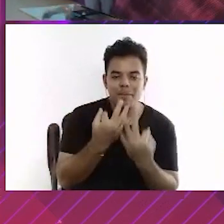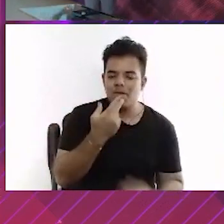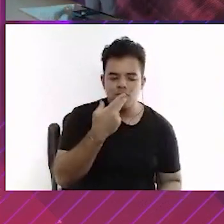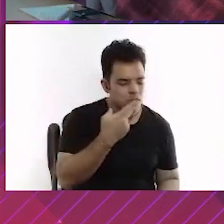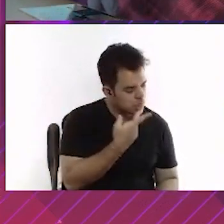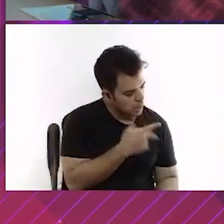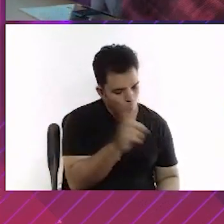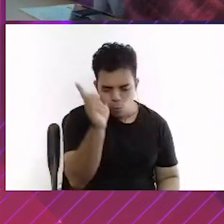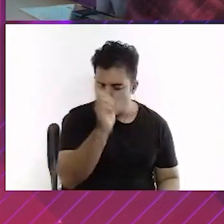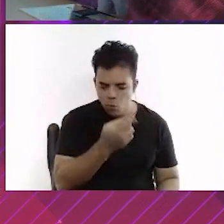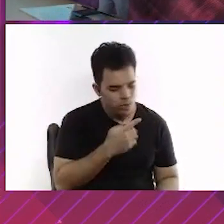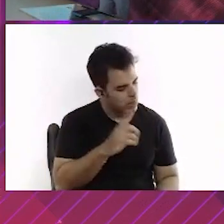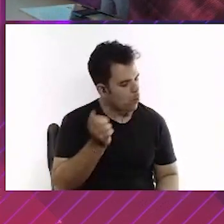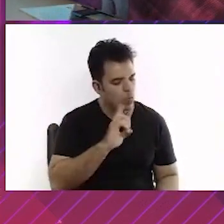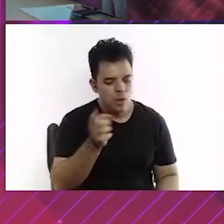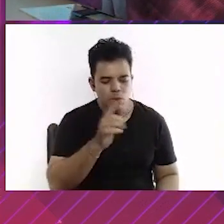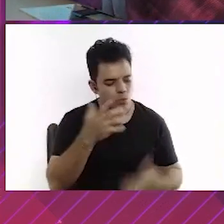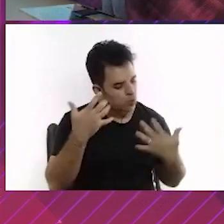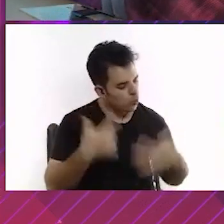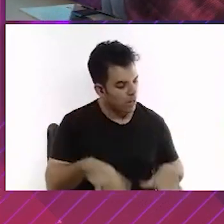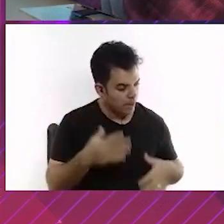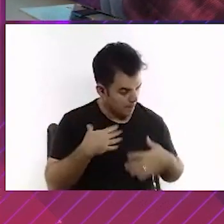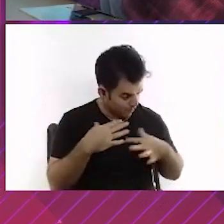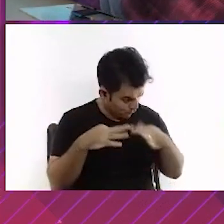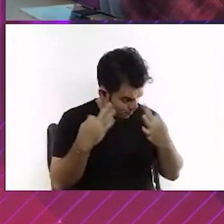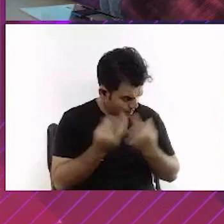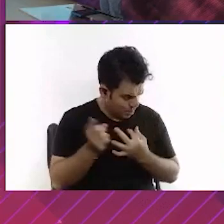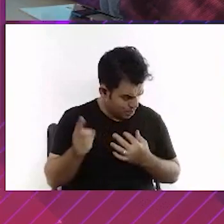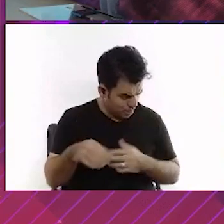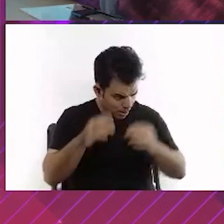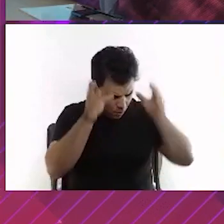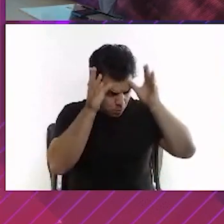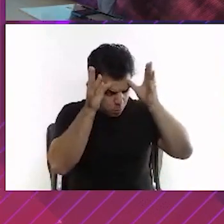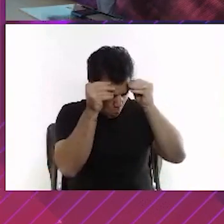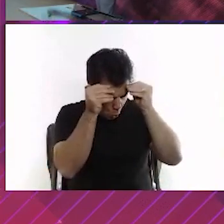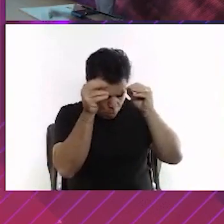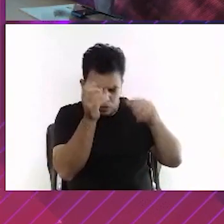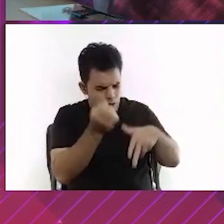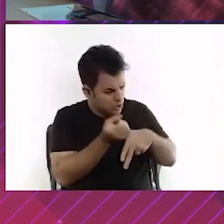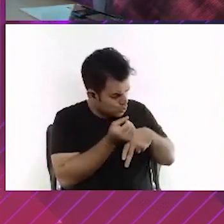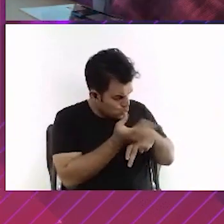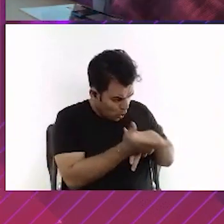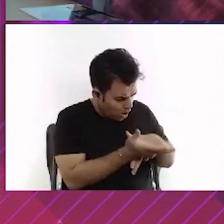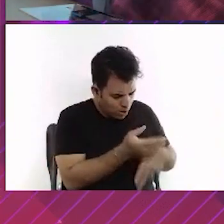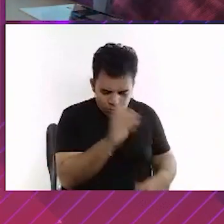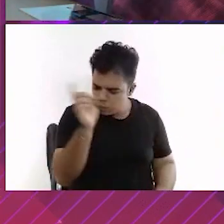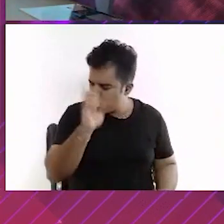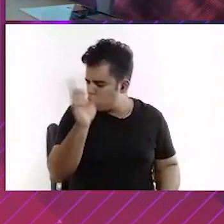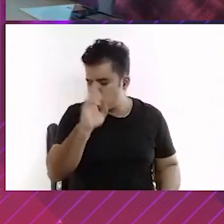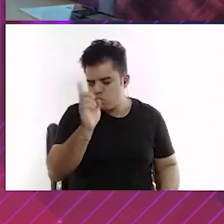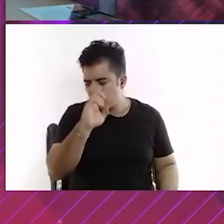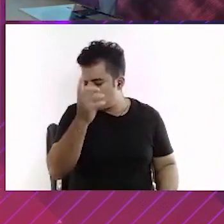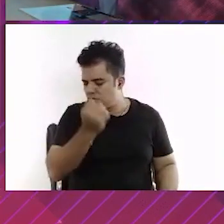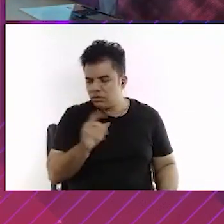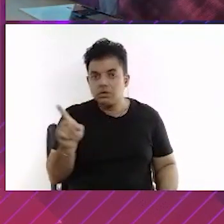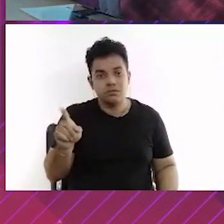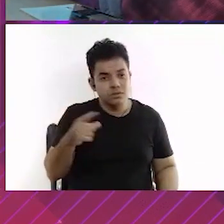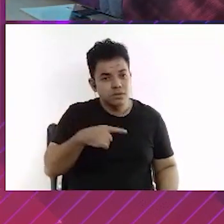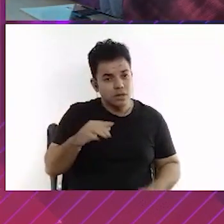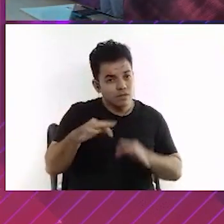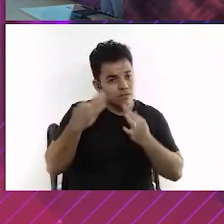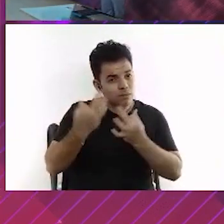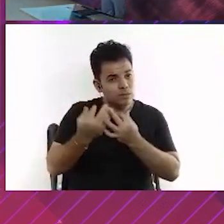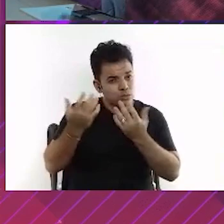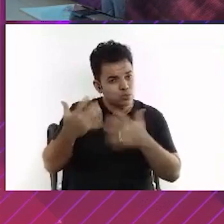a doação de órgãos de seus familiares para poder... fizeram essa negativa, né? Então, queríamos saber, na época, por